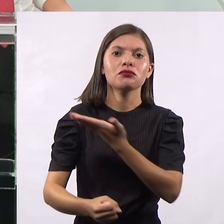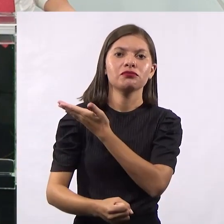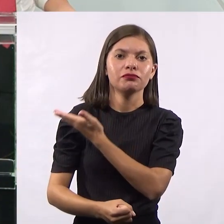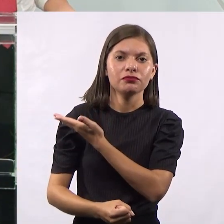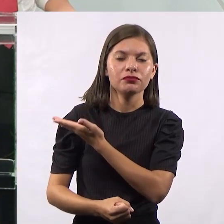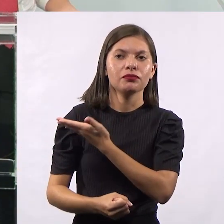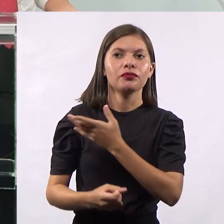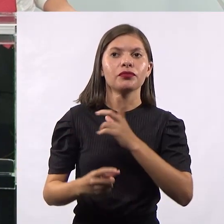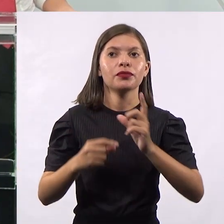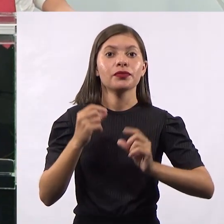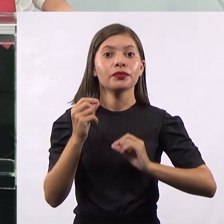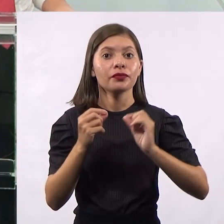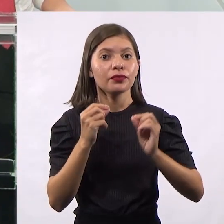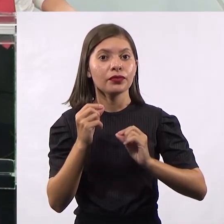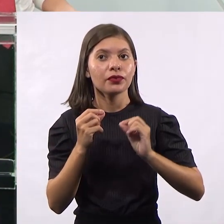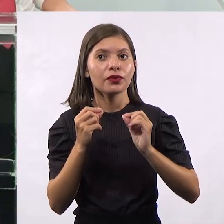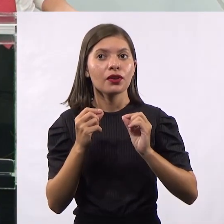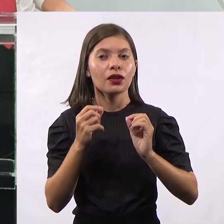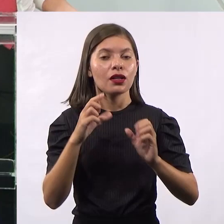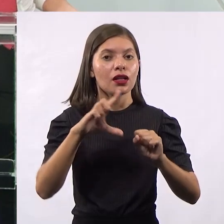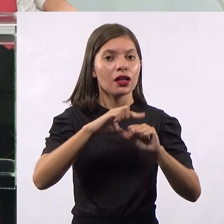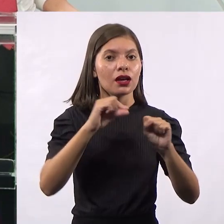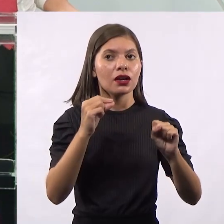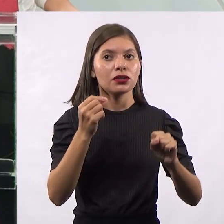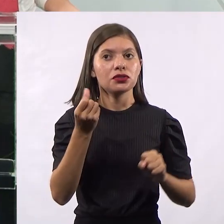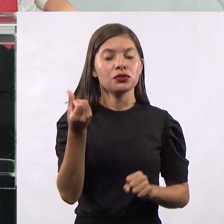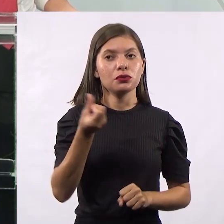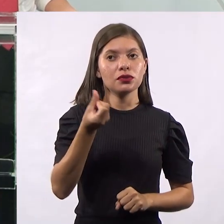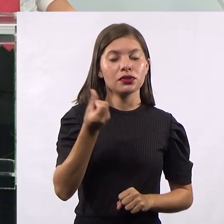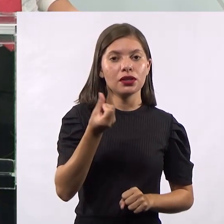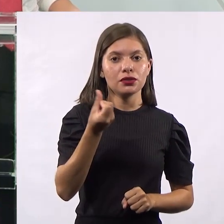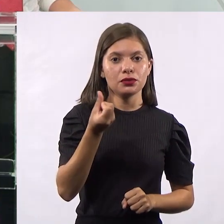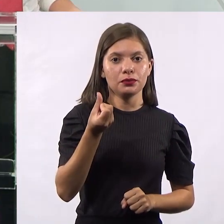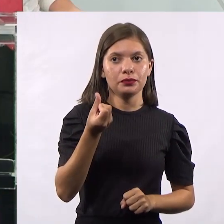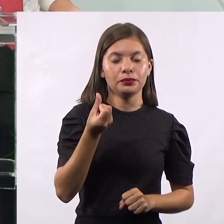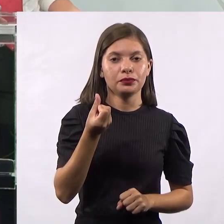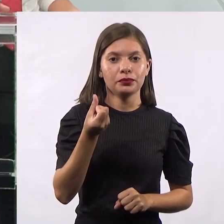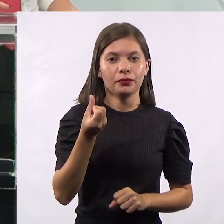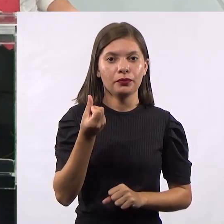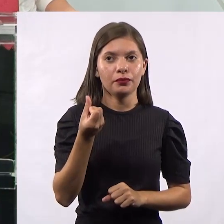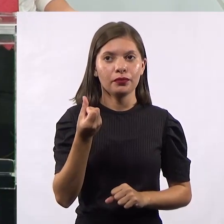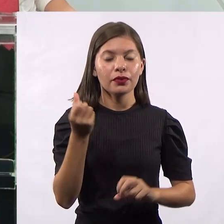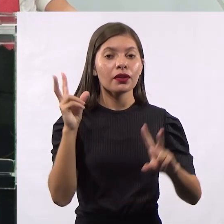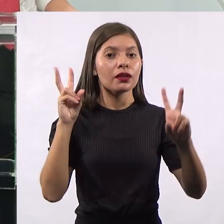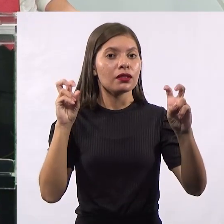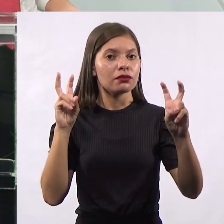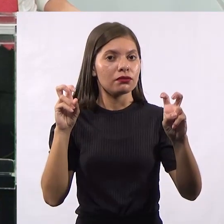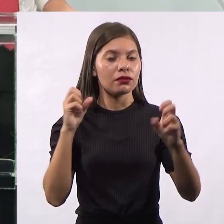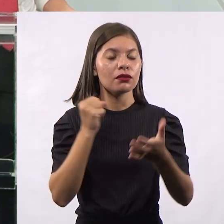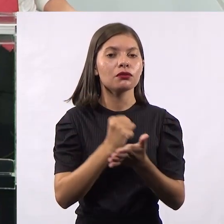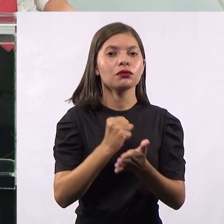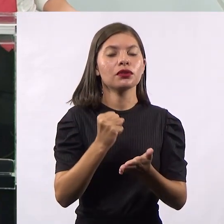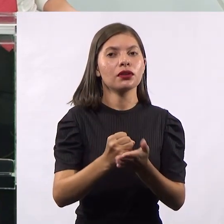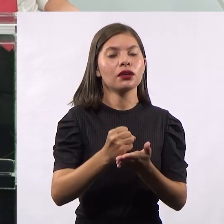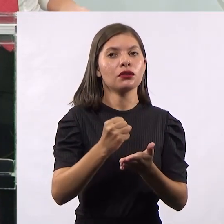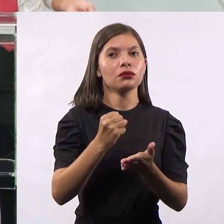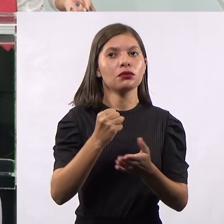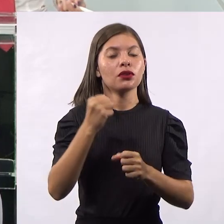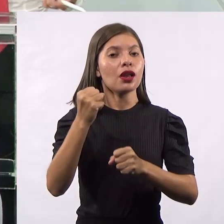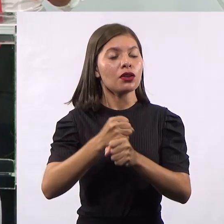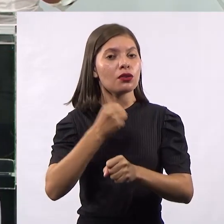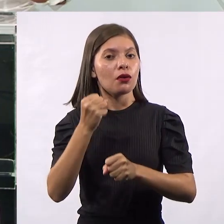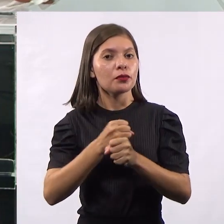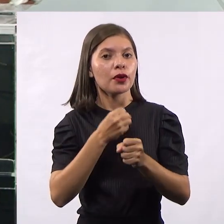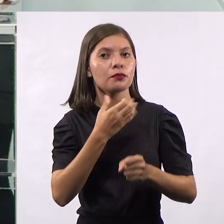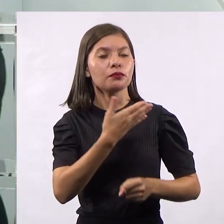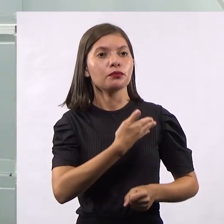estão com as definições do artigo 6º, tá? E dizem respeito aí a esse contrato de obra pública.